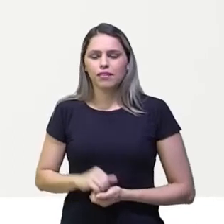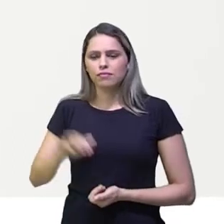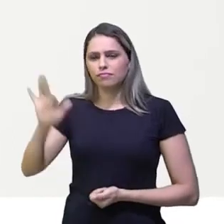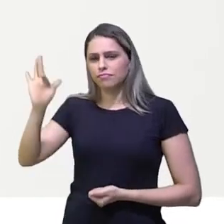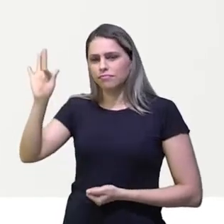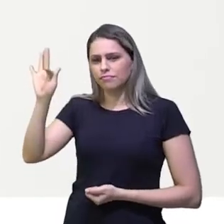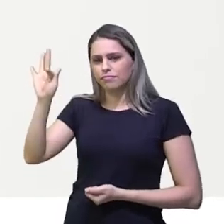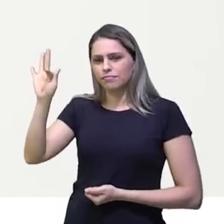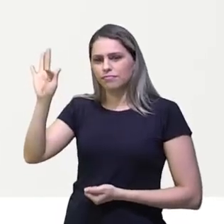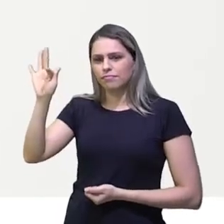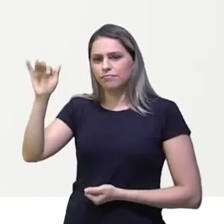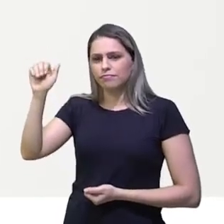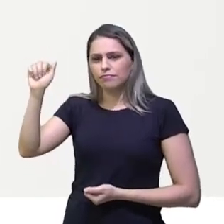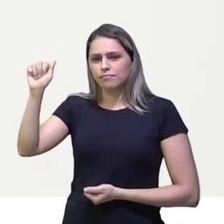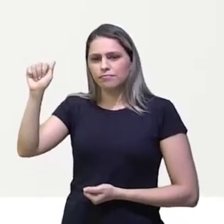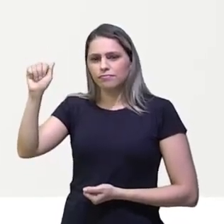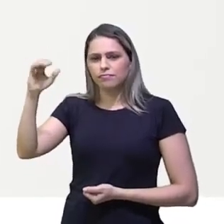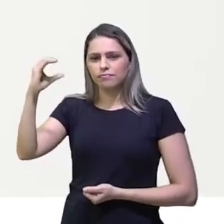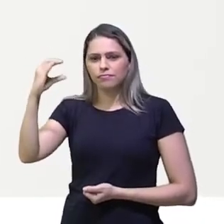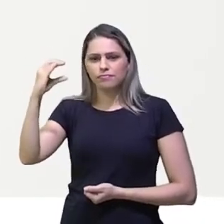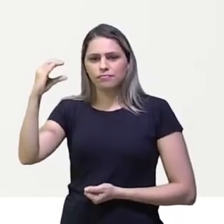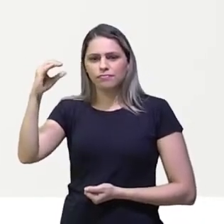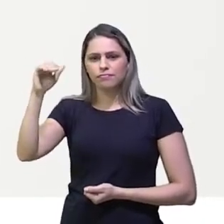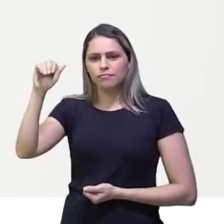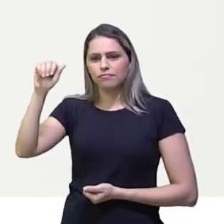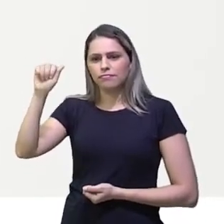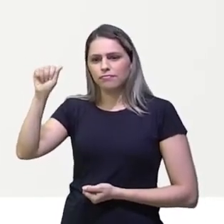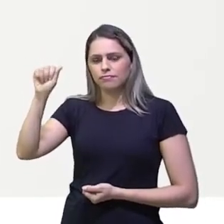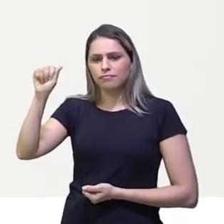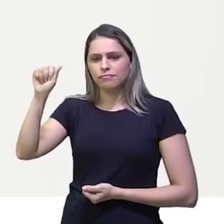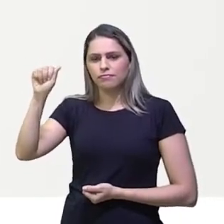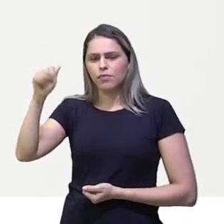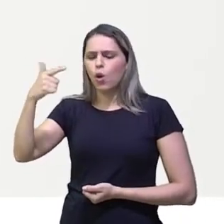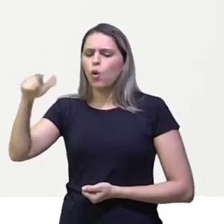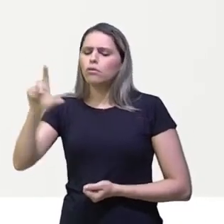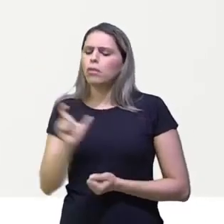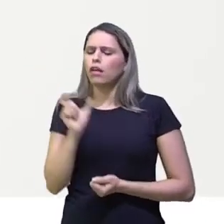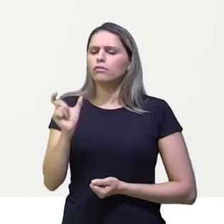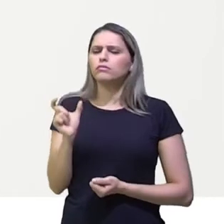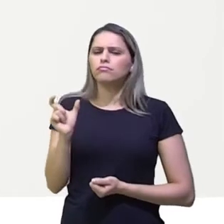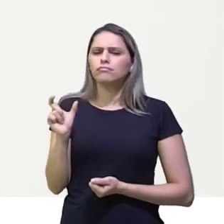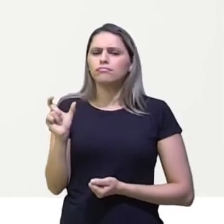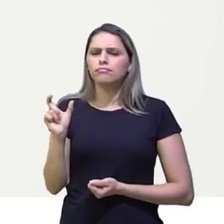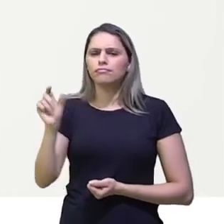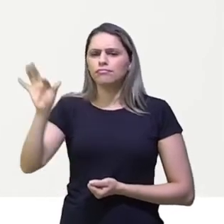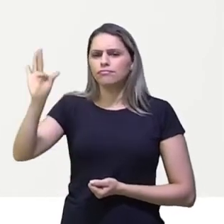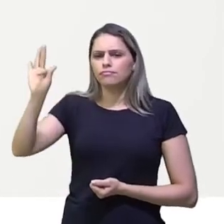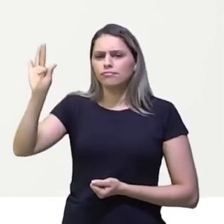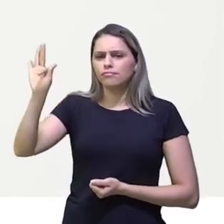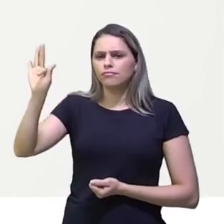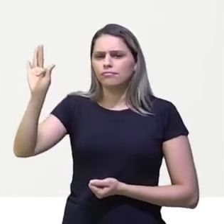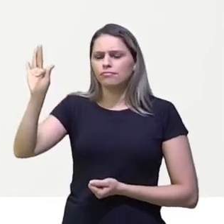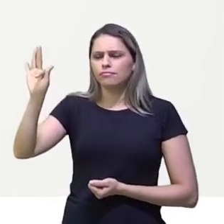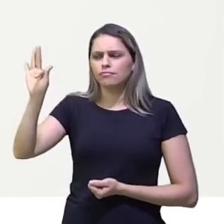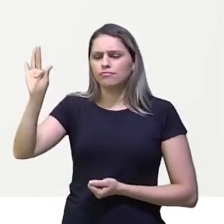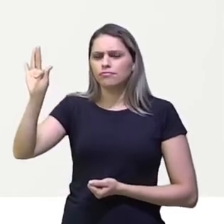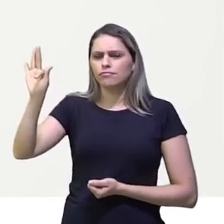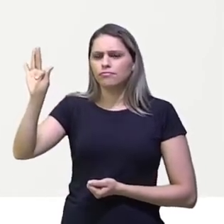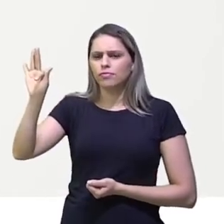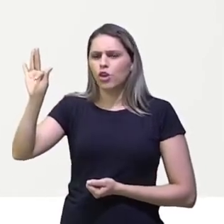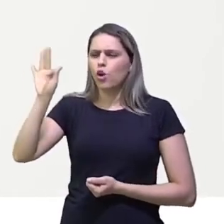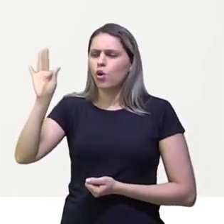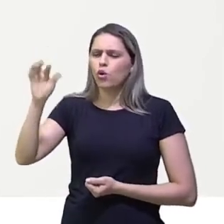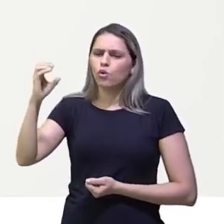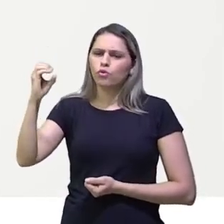ca. Muito bem. Vamos colocar logo outra aqui. Fó, fó. Olha como fó parece muito com vó,